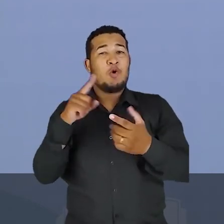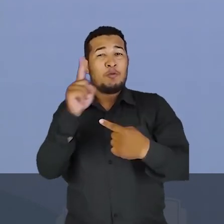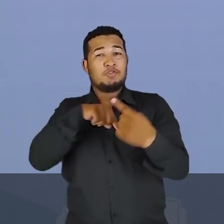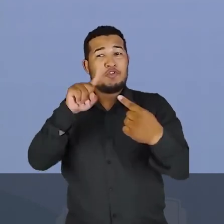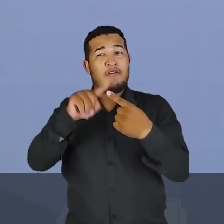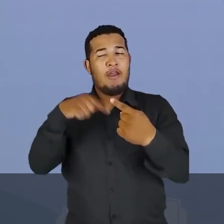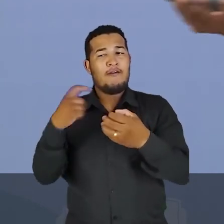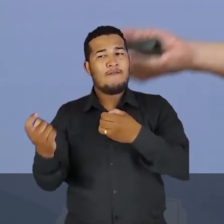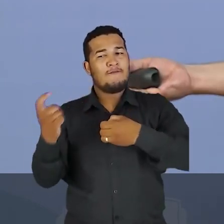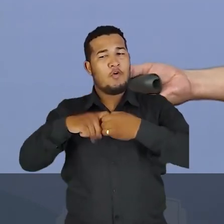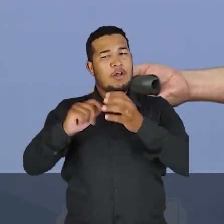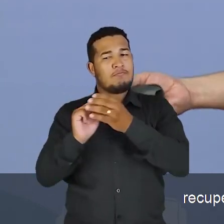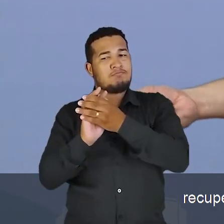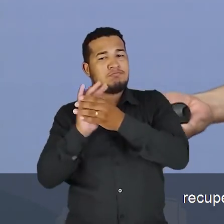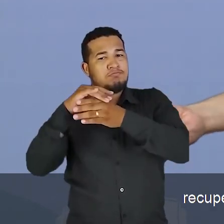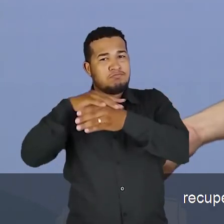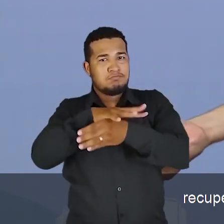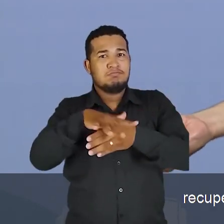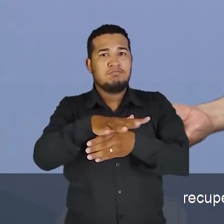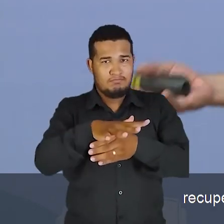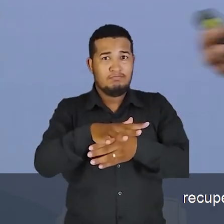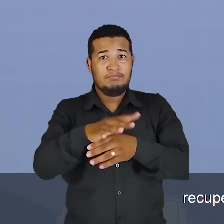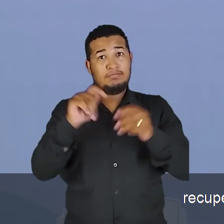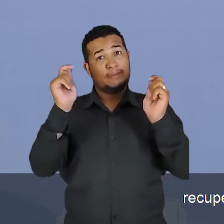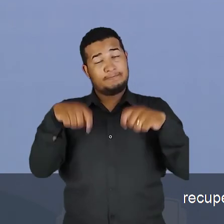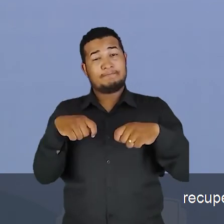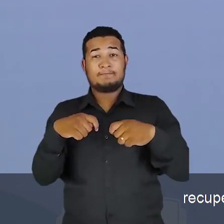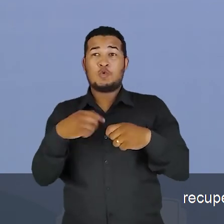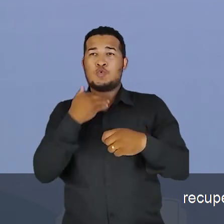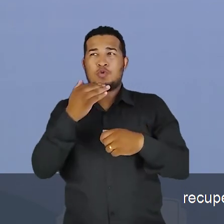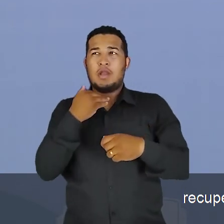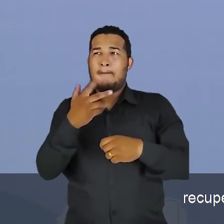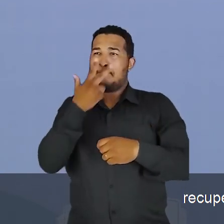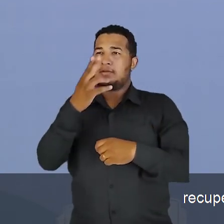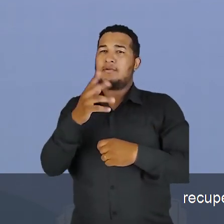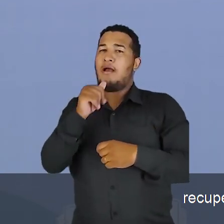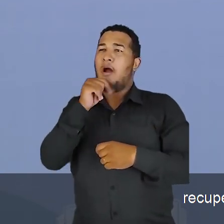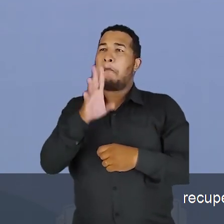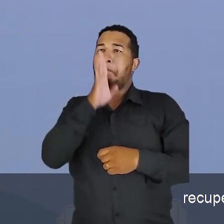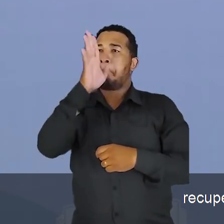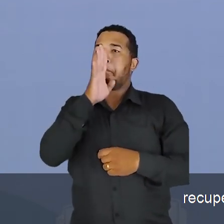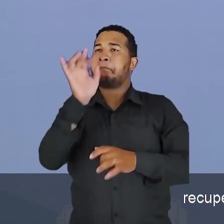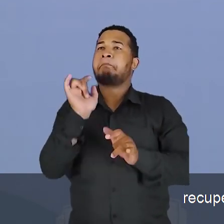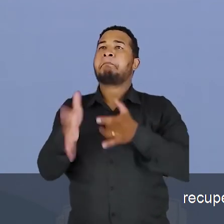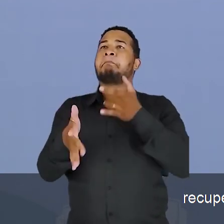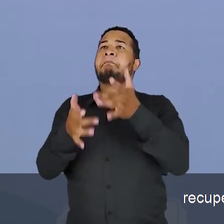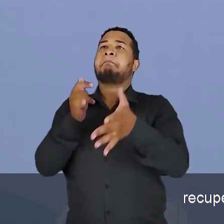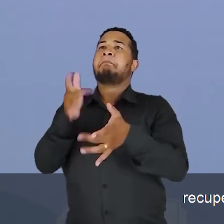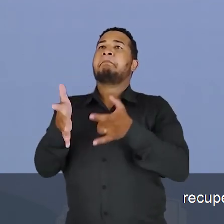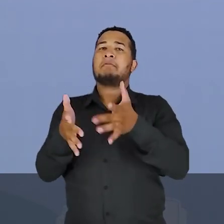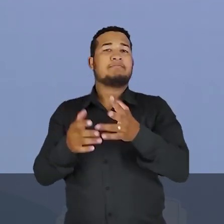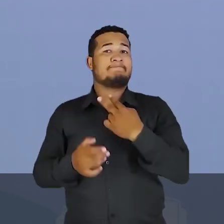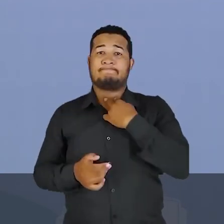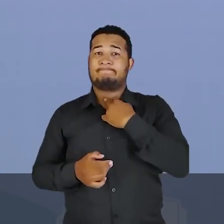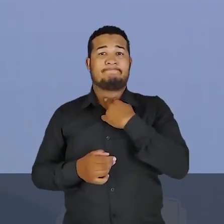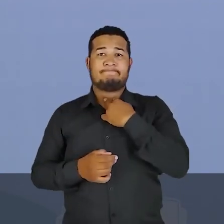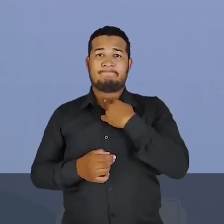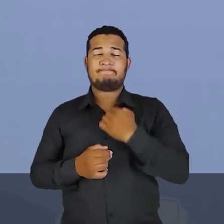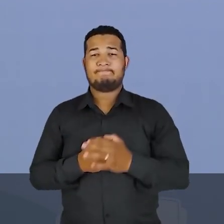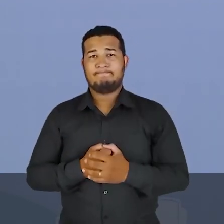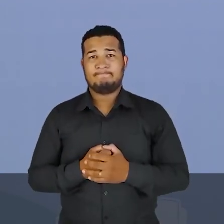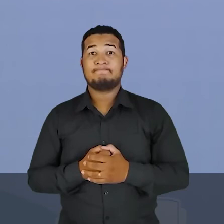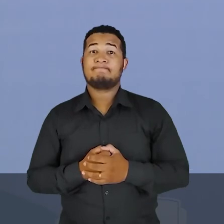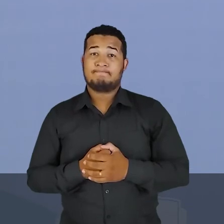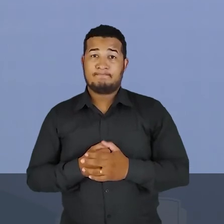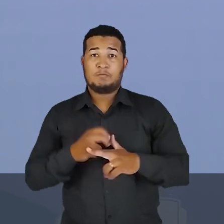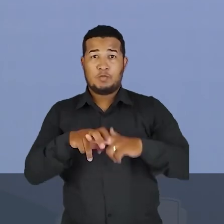para ter água, né, a recuperação da nascente, você não pode desperdiçar a água que você já tem disponível, certo?